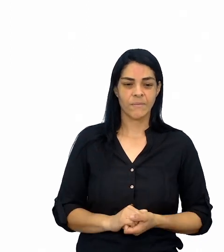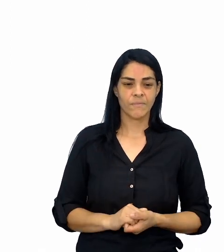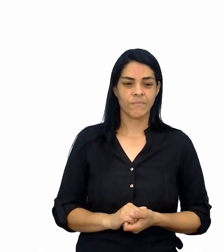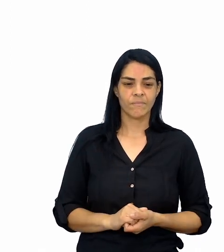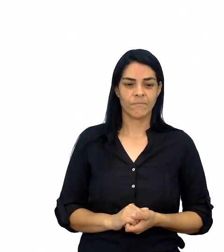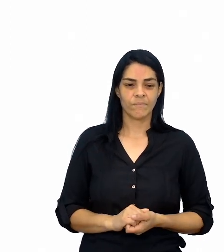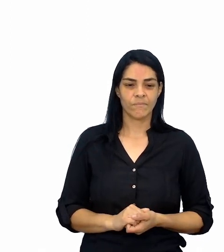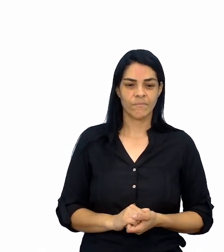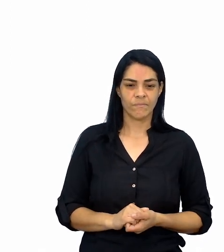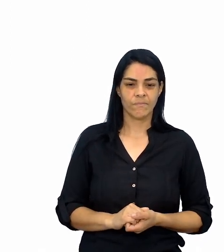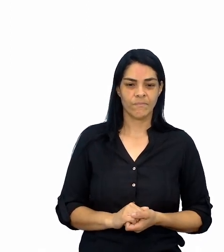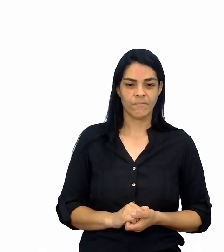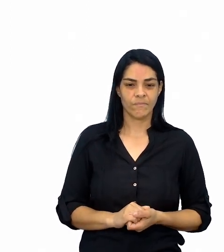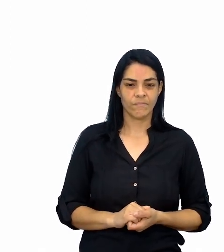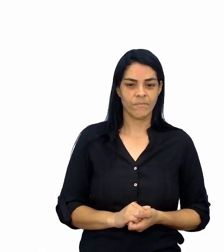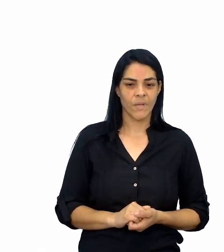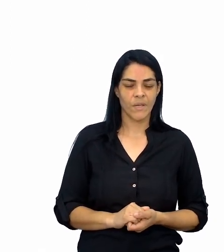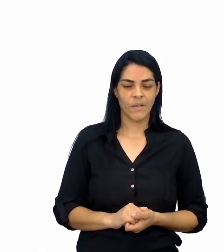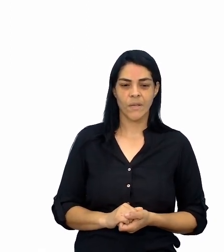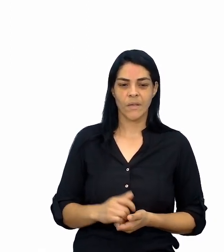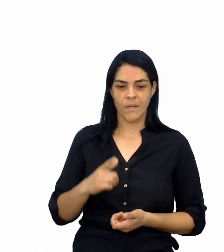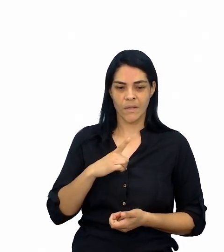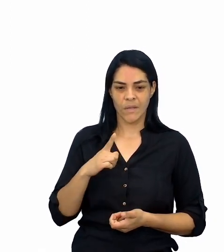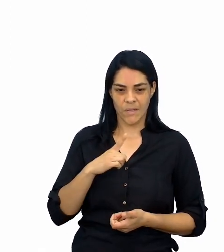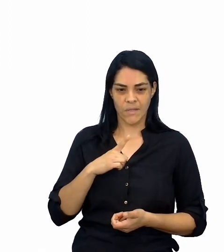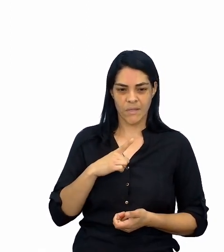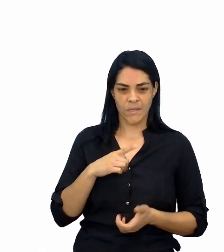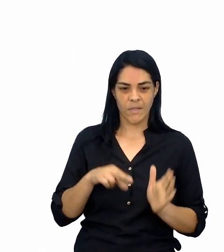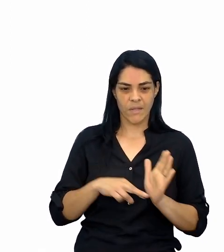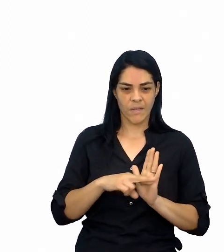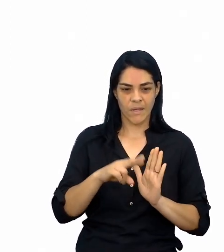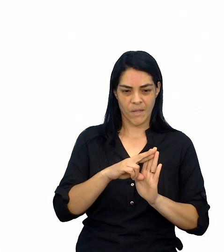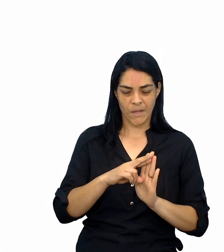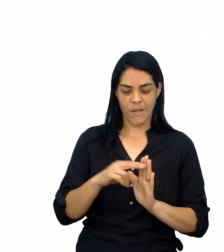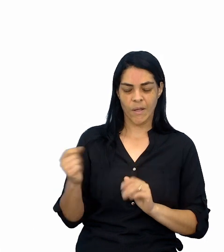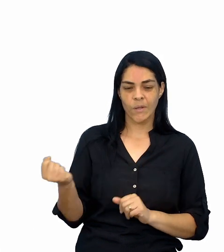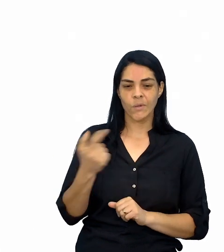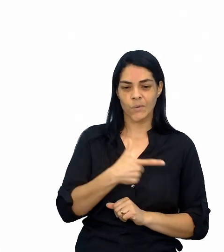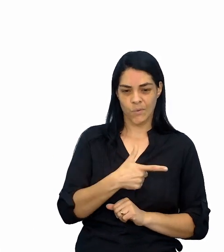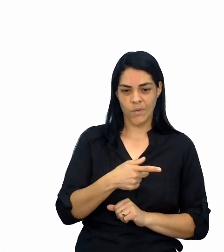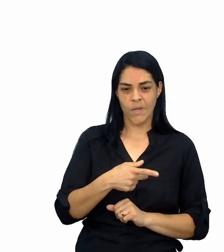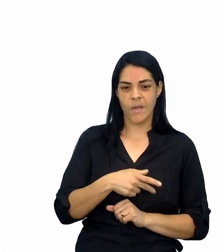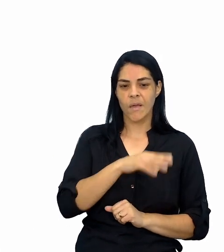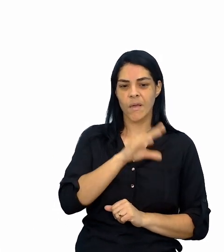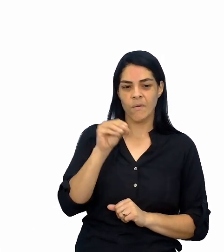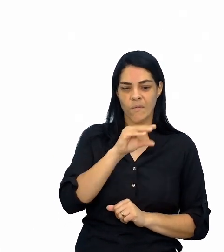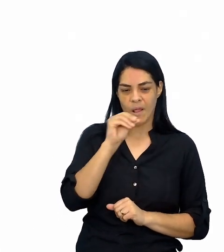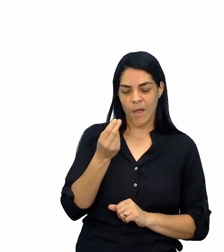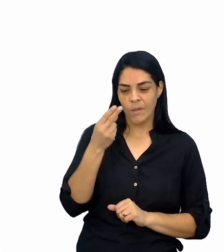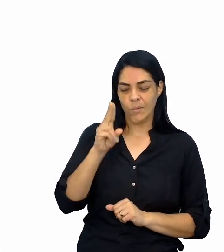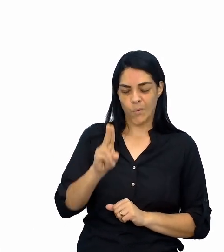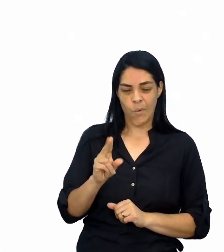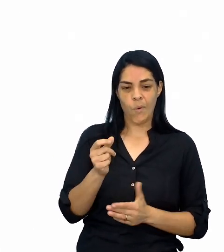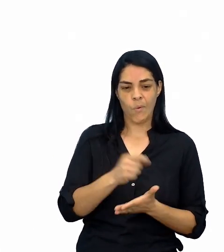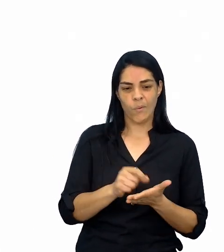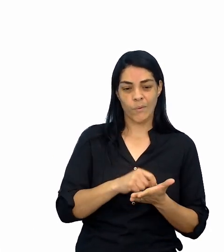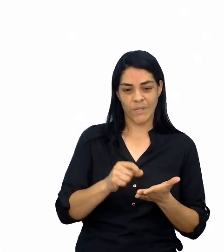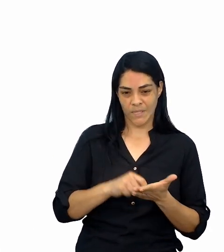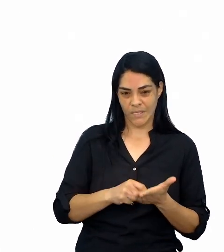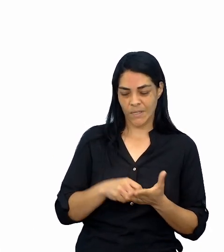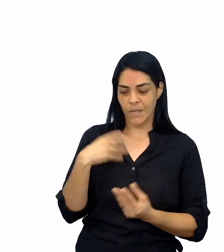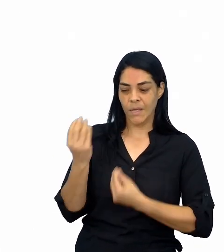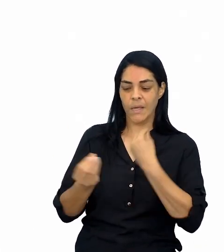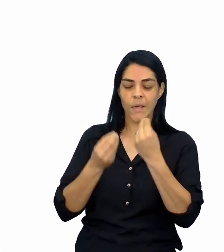a restrições do que poderá ser dito ou escrito e do